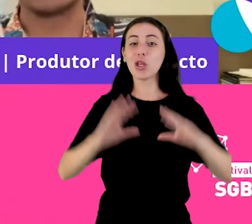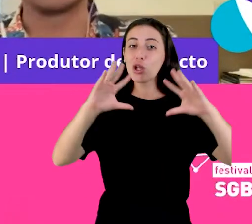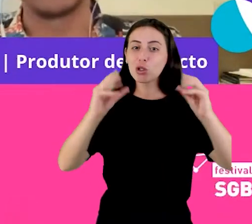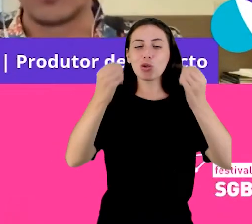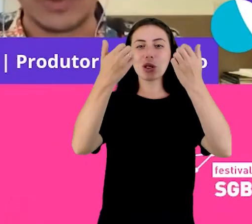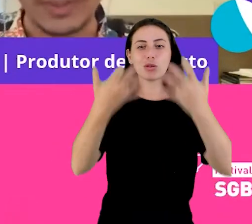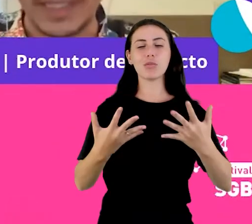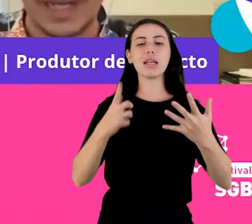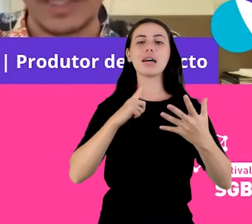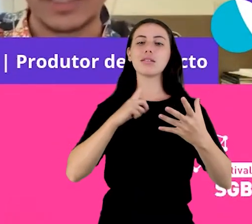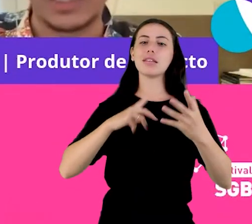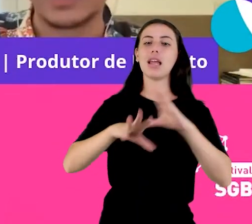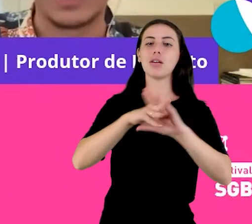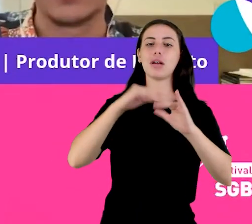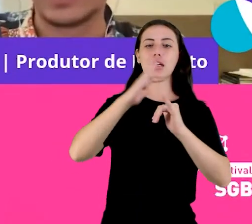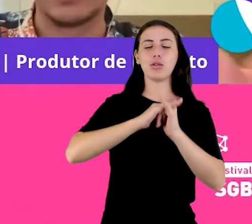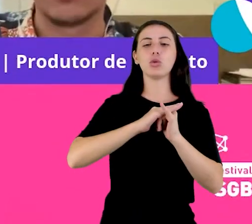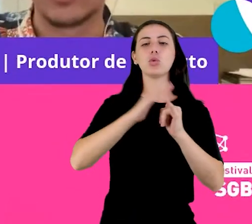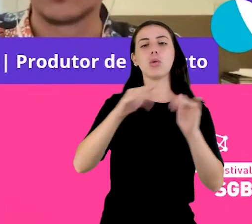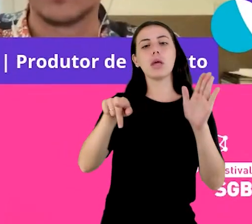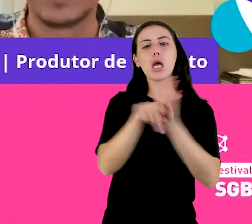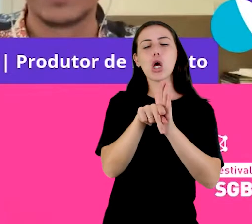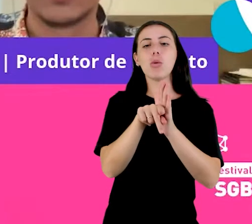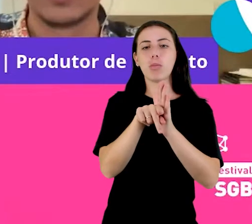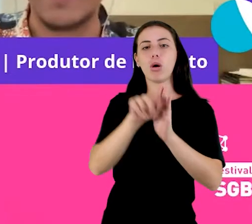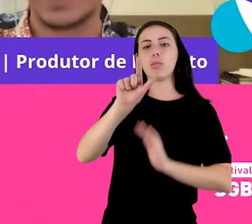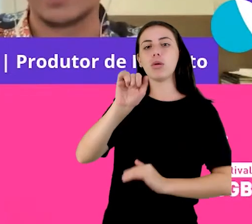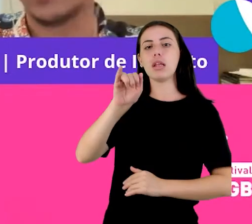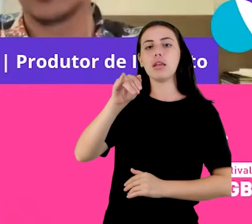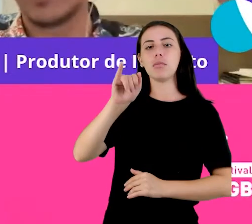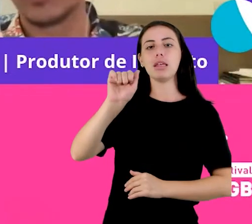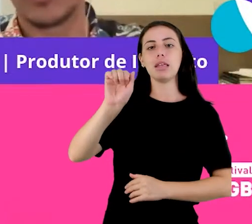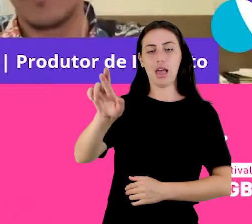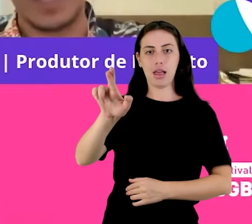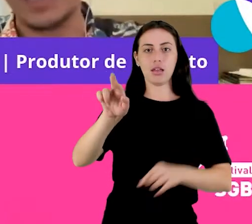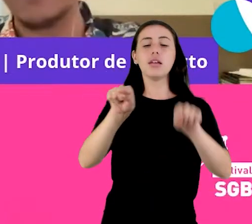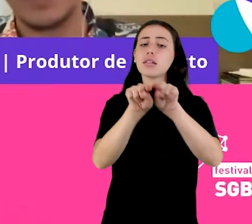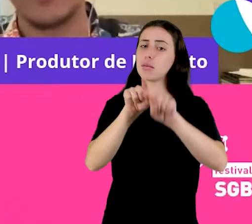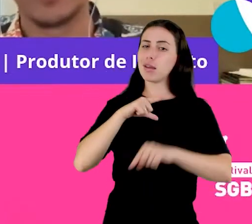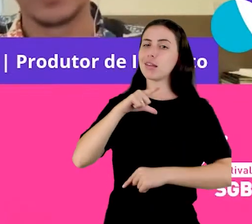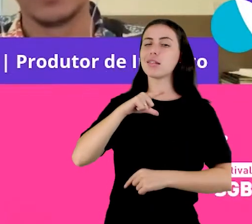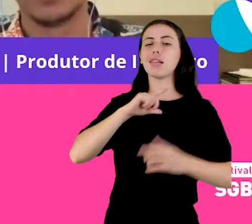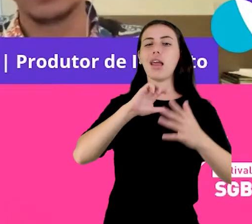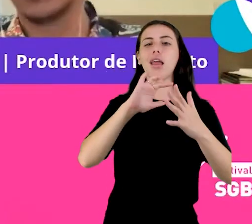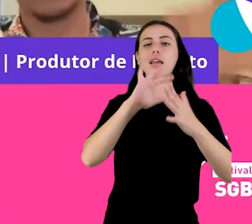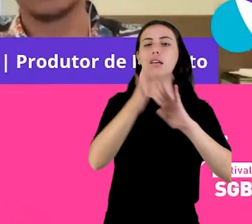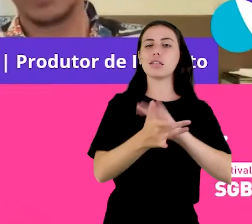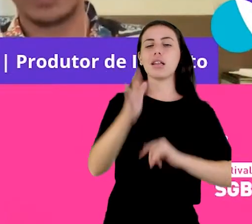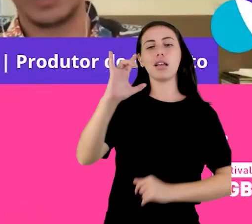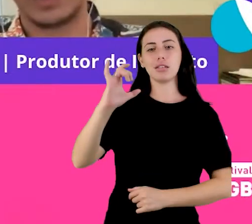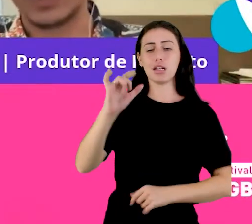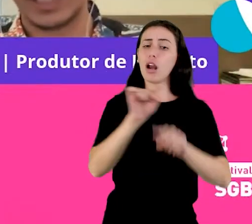Tudo isso todo esse material que a gente está gerando está dentro do YouTube do Limiar, que é youtube.com/limiarfilme. Assim